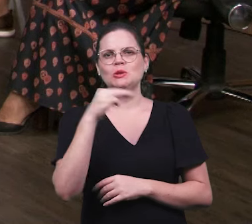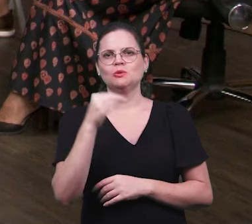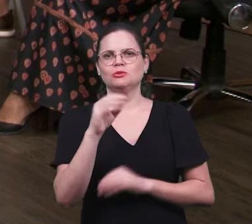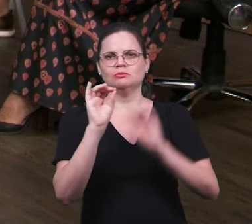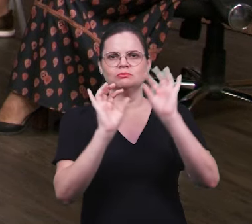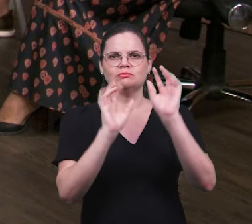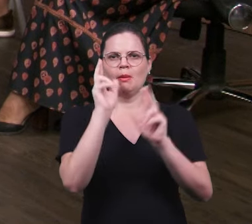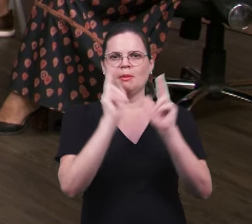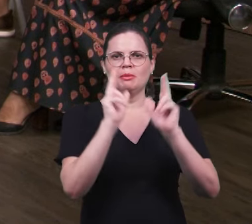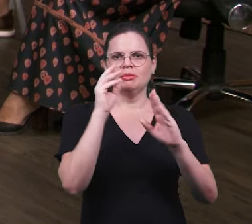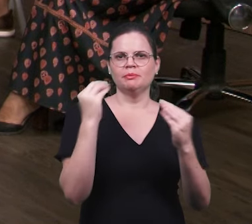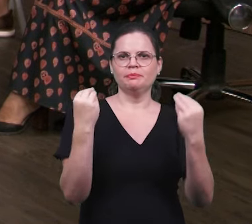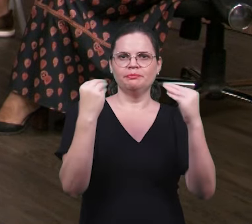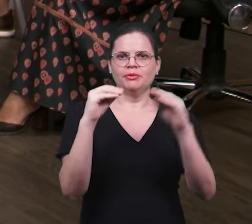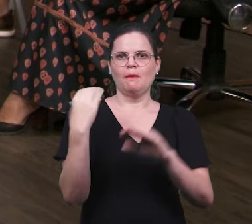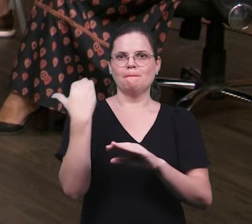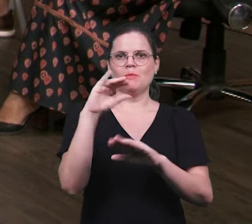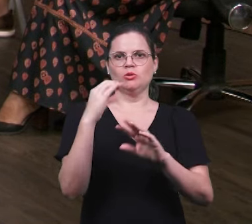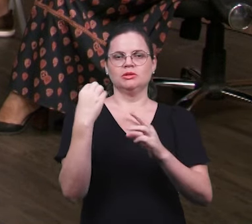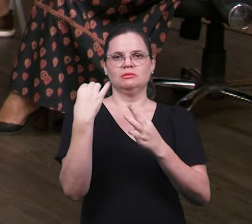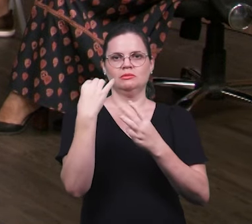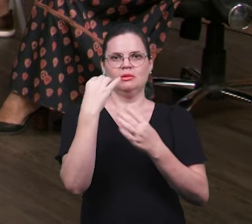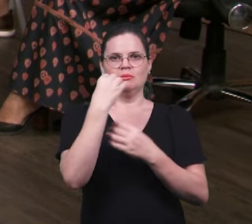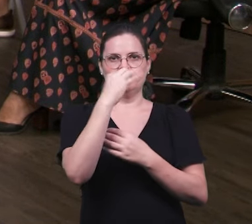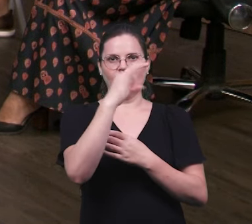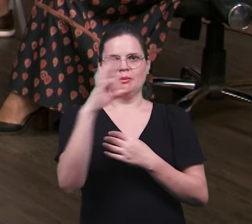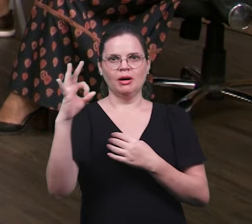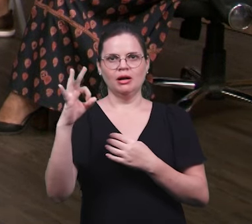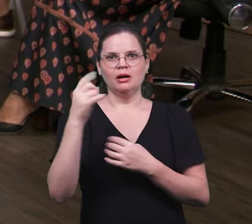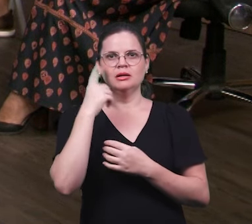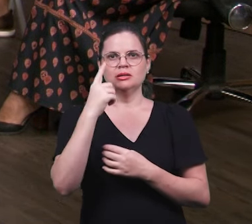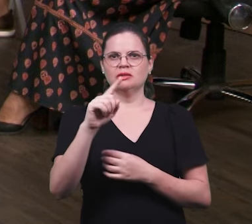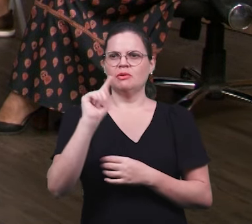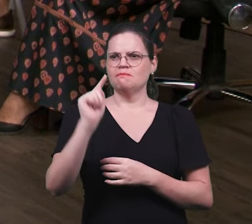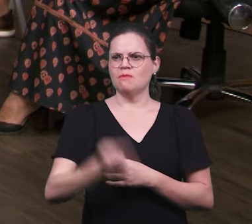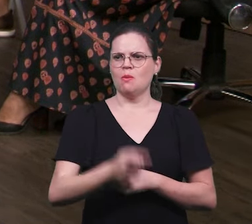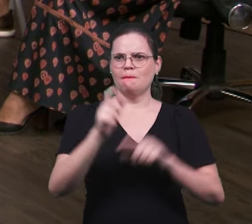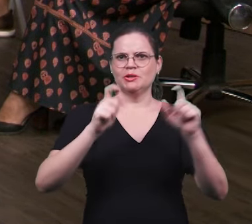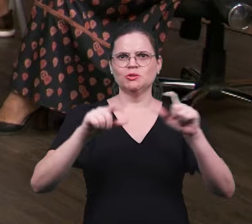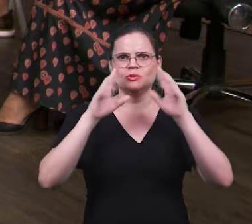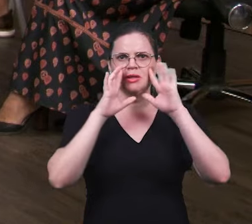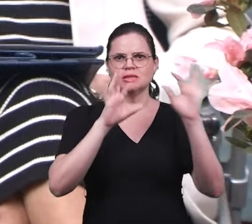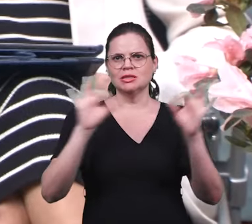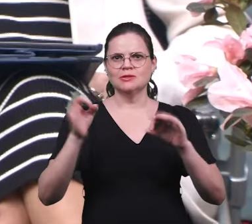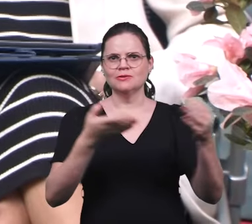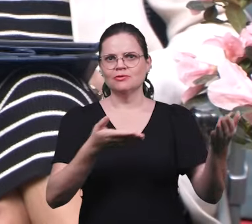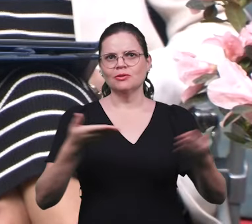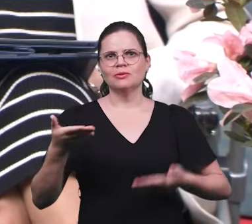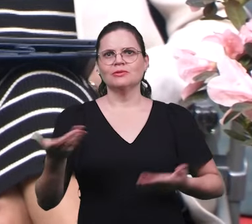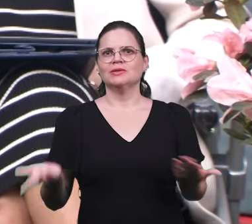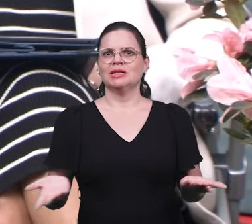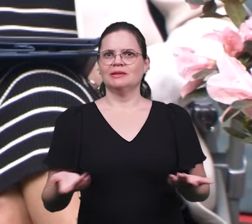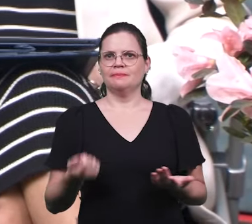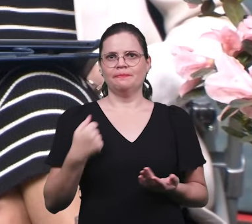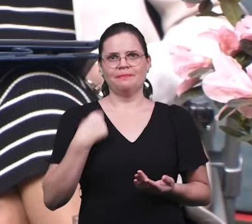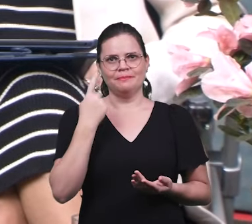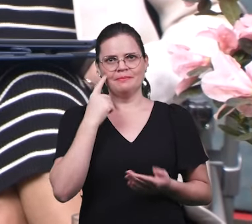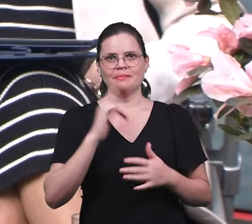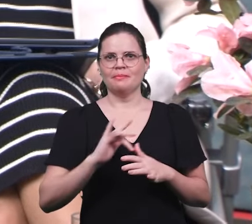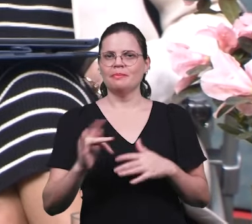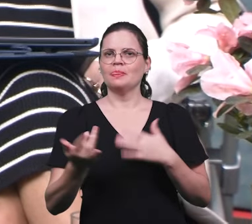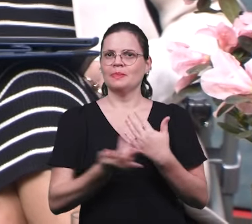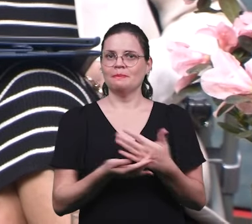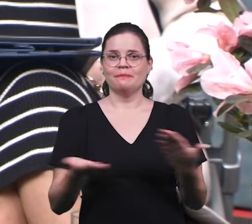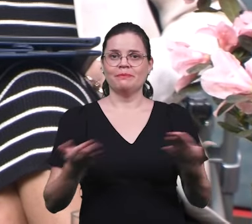post, colocar lá nos stories, depois você olha assim, 1000 impressões, 1000 pessoas foram convidadas. Então a rede social, ela